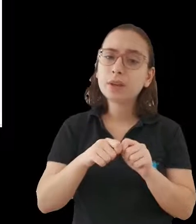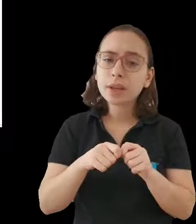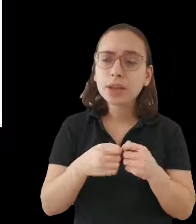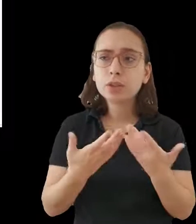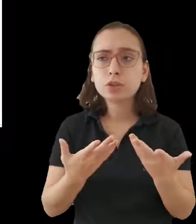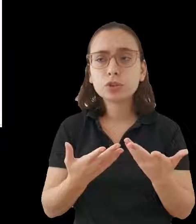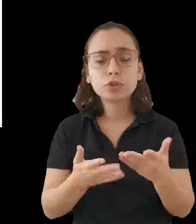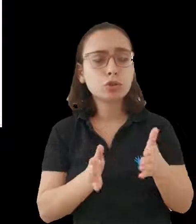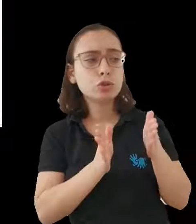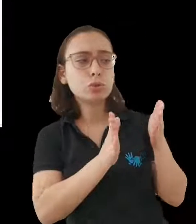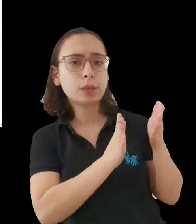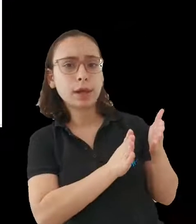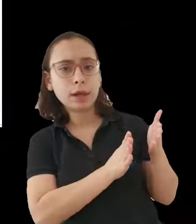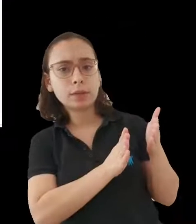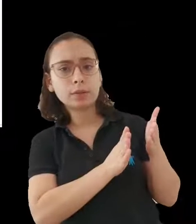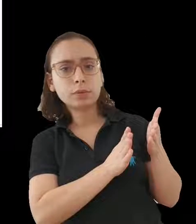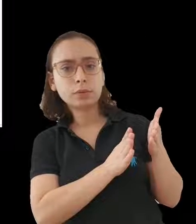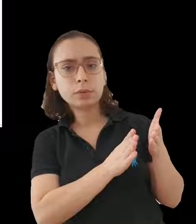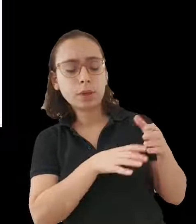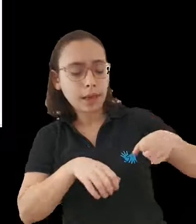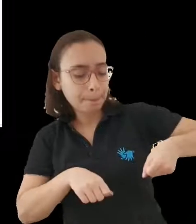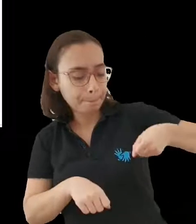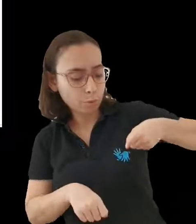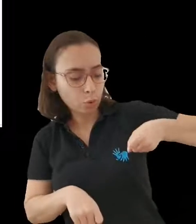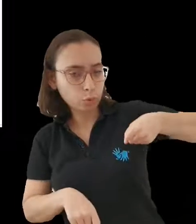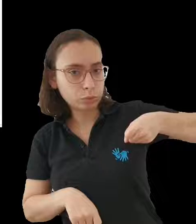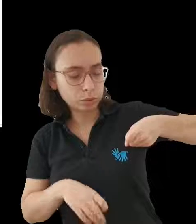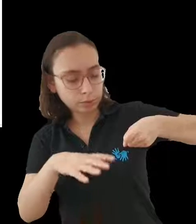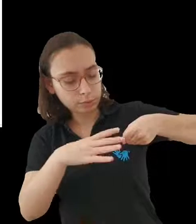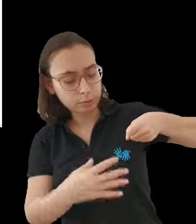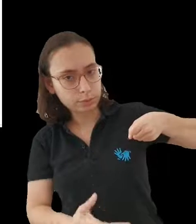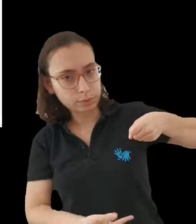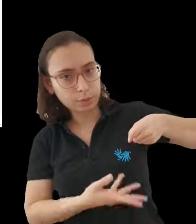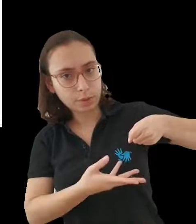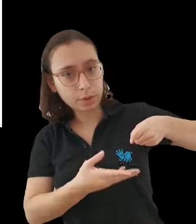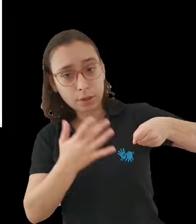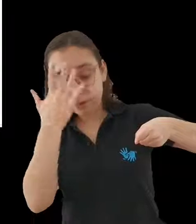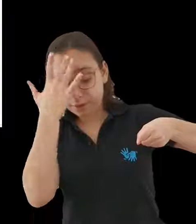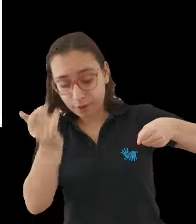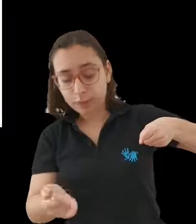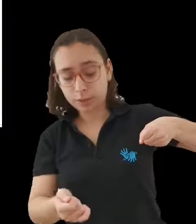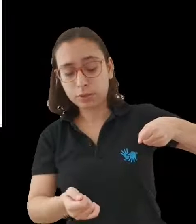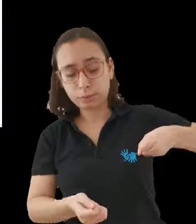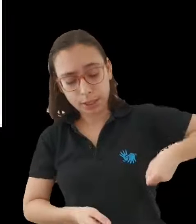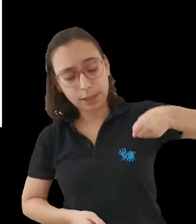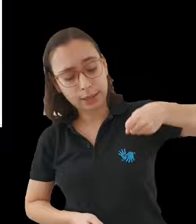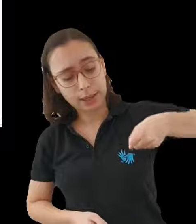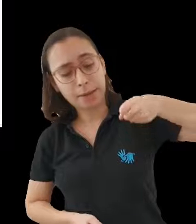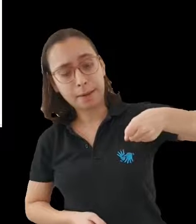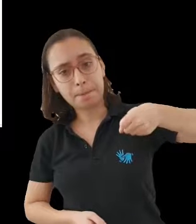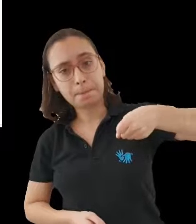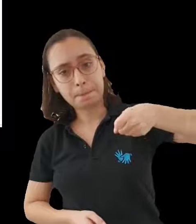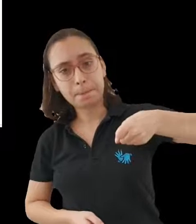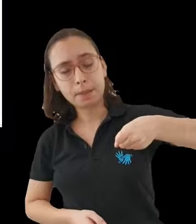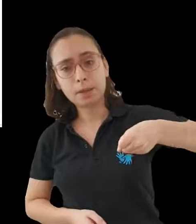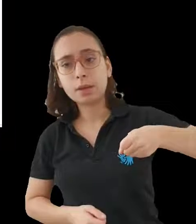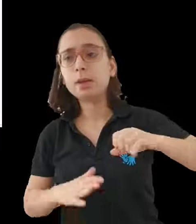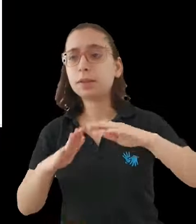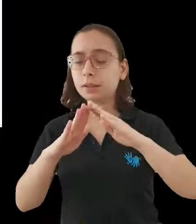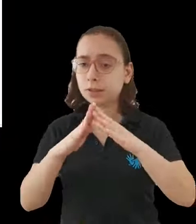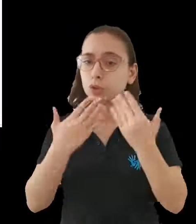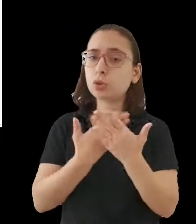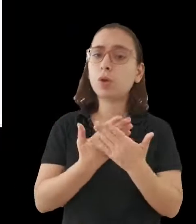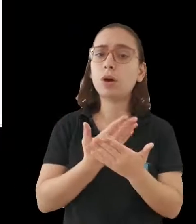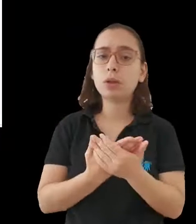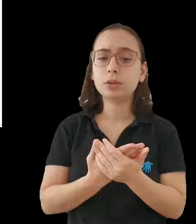um truque, né? De um lado, a bolsa, a gente queria que fosse fácil para vocês carregarem, né? Para